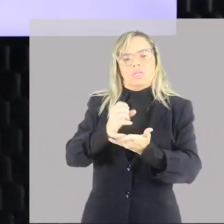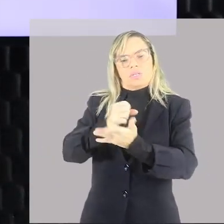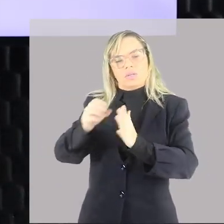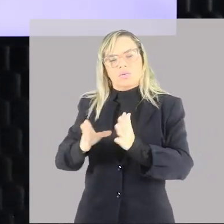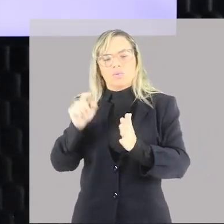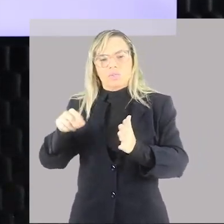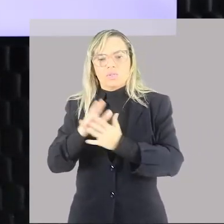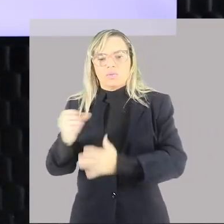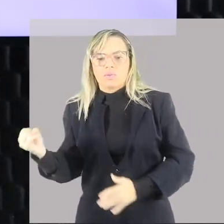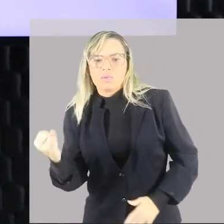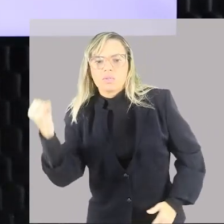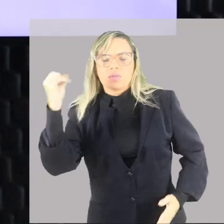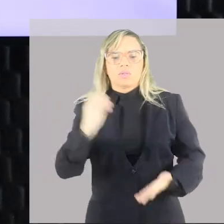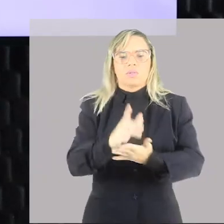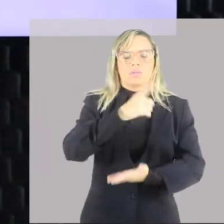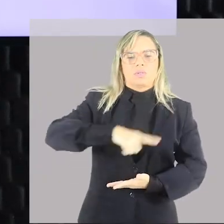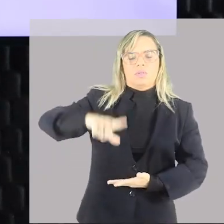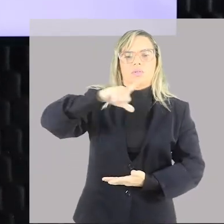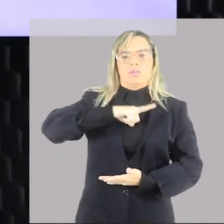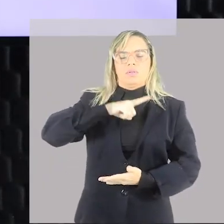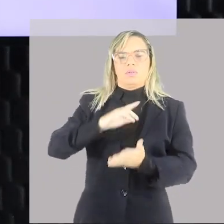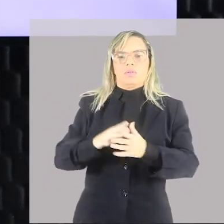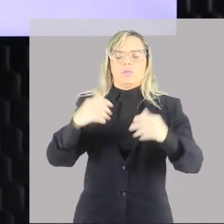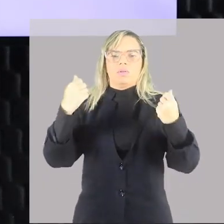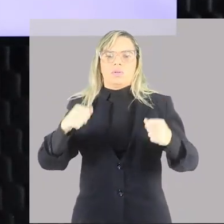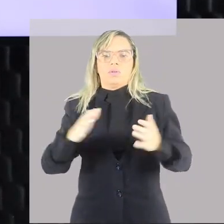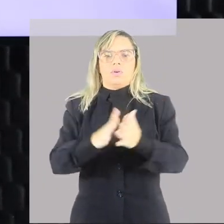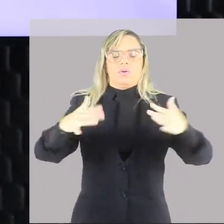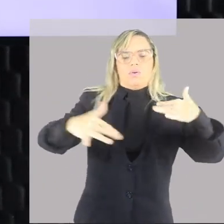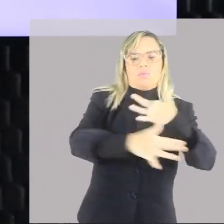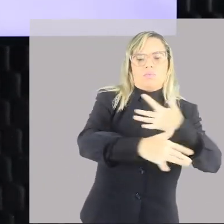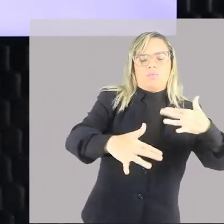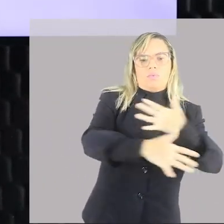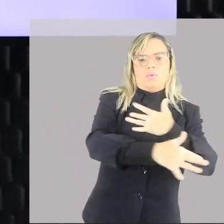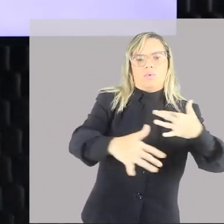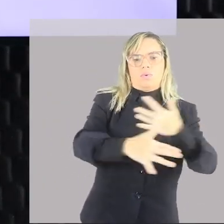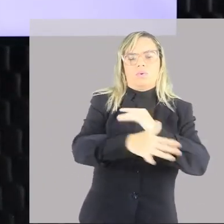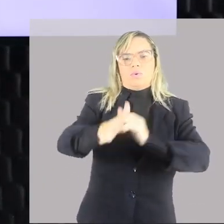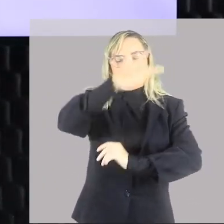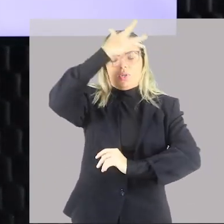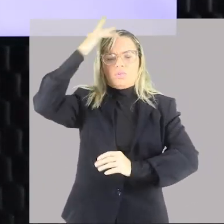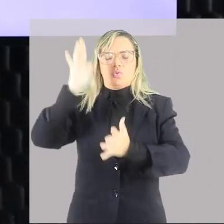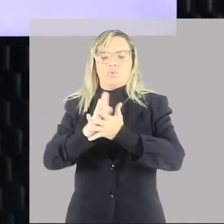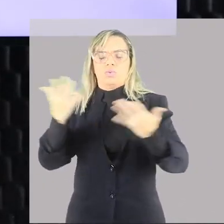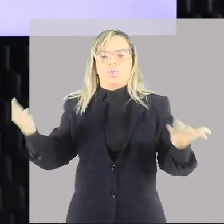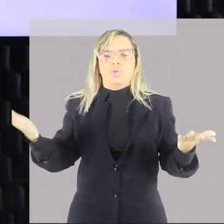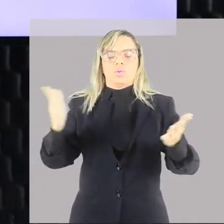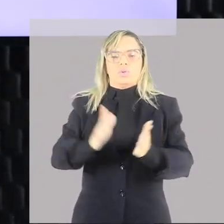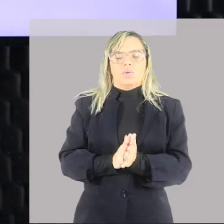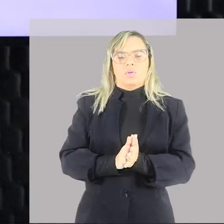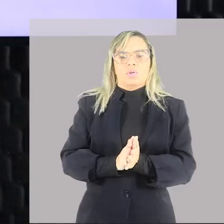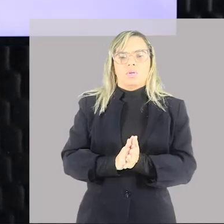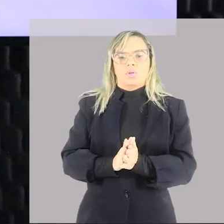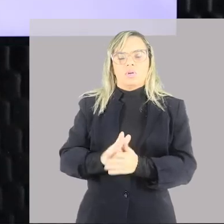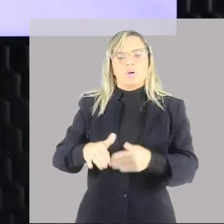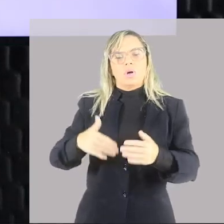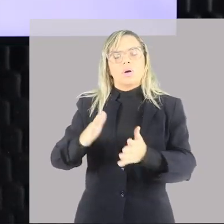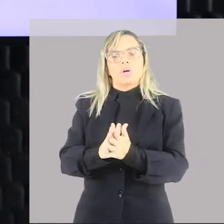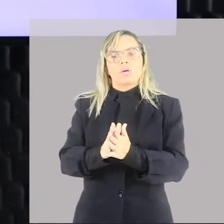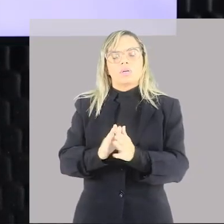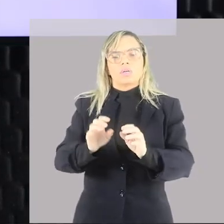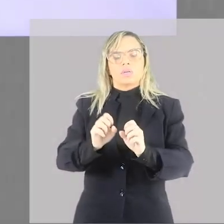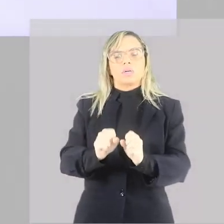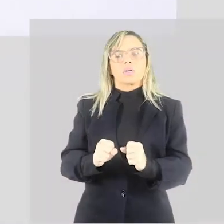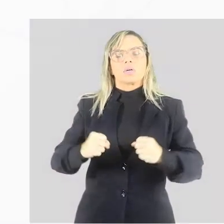fundamental para que tenhamos necessariamente uma cidade, ou indivíduos, ou segmentos sociais mais